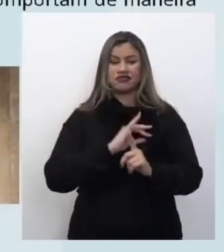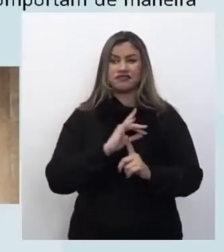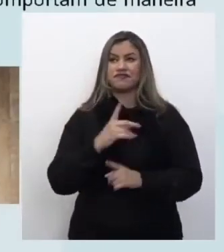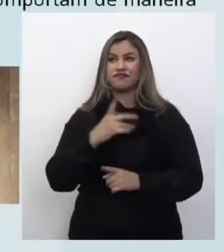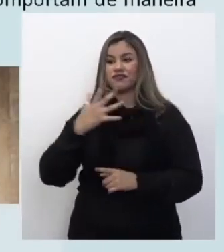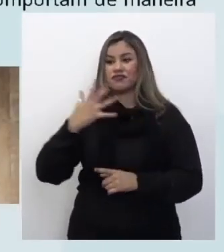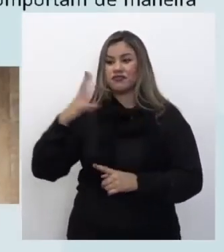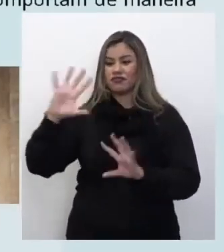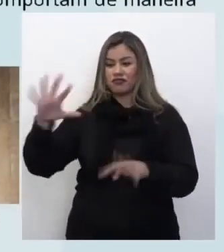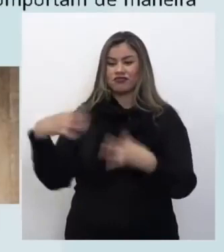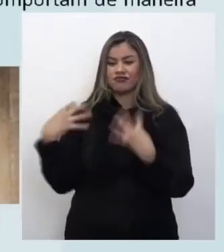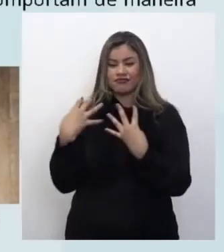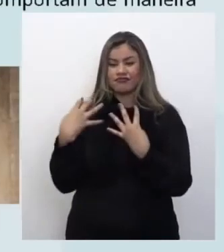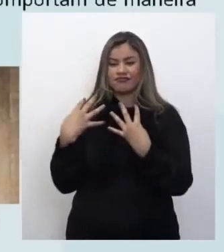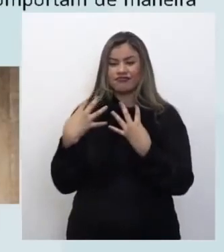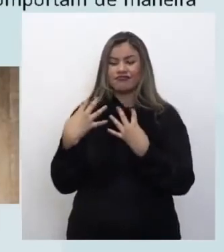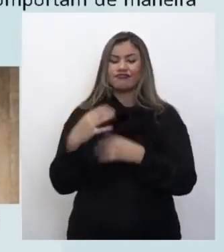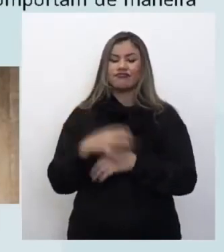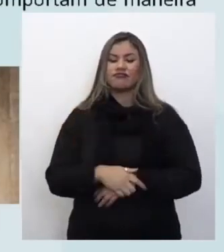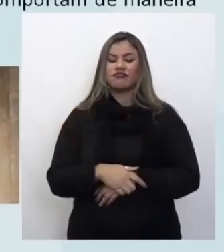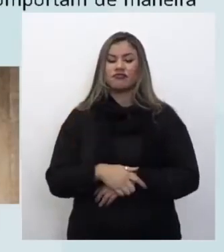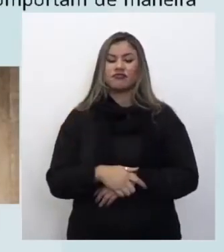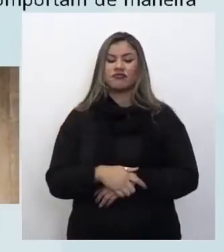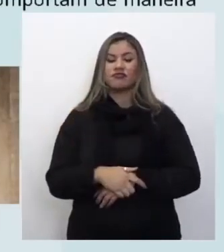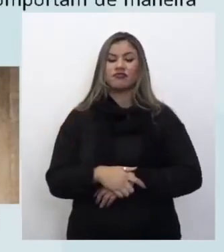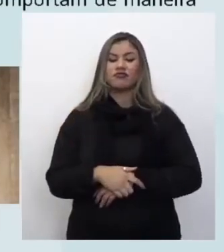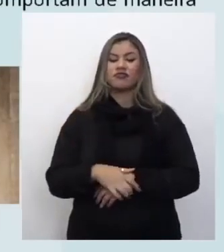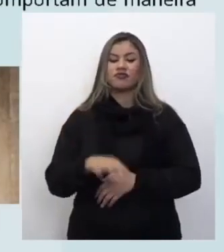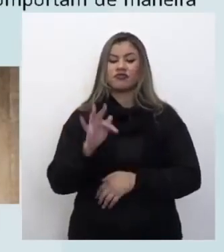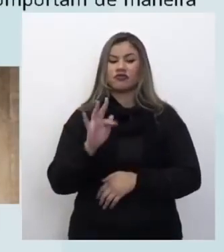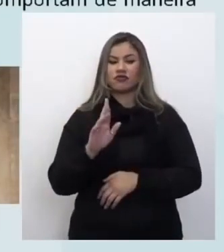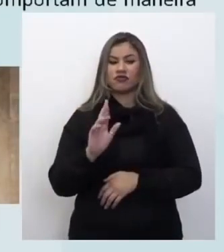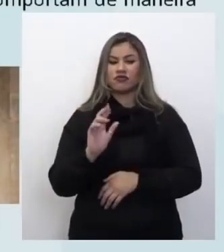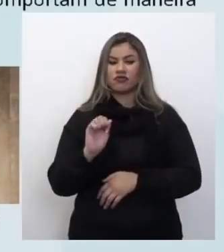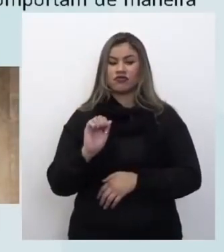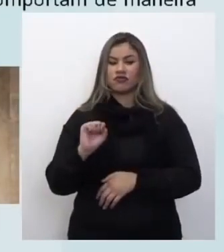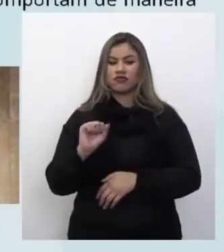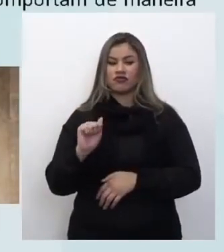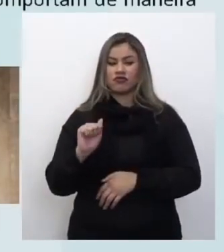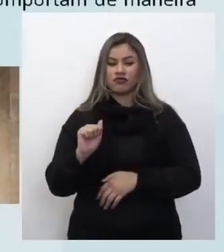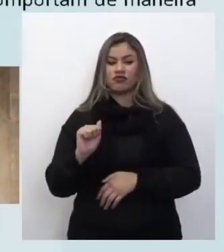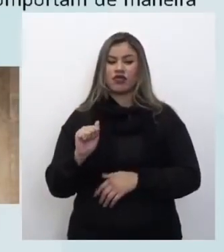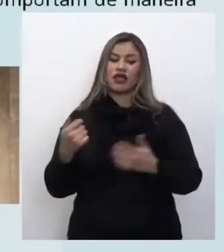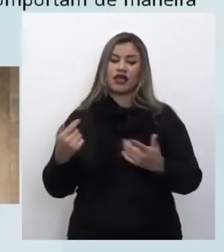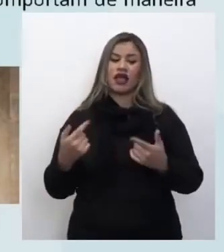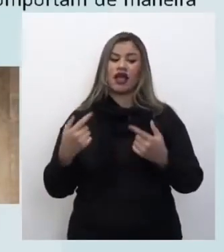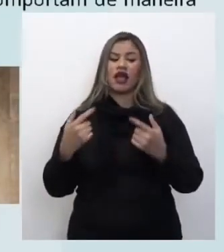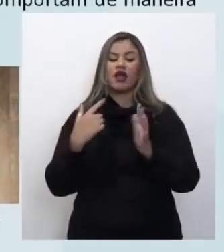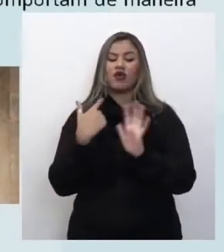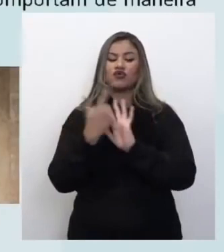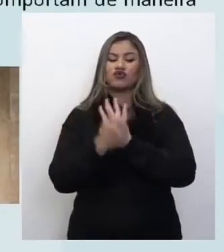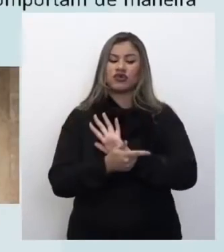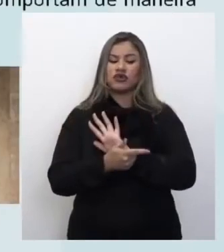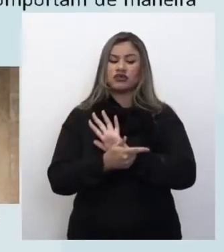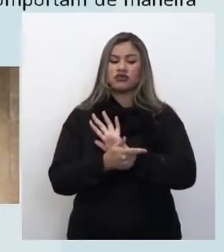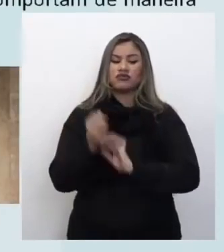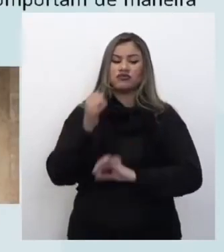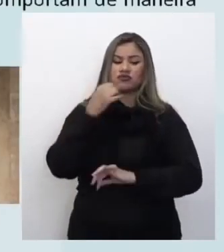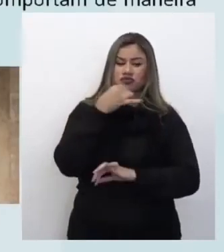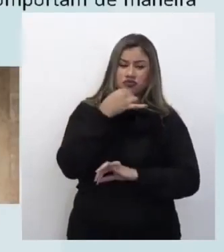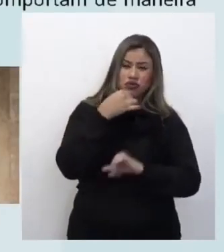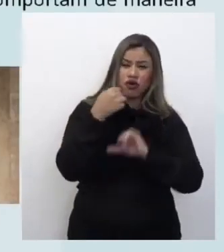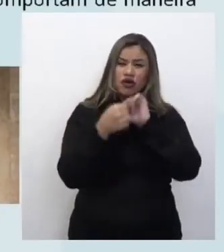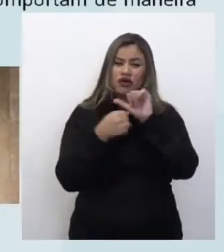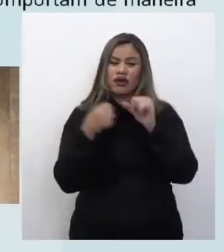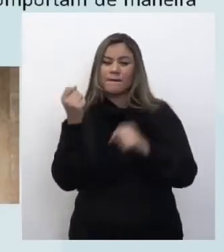chamativa. O farseco ou farsa é um gênero dramático cômico, com tendência para o burlesco, ou seja, o cômico,